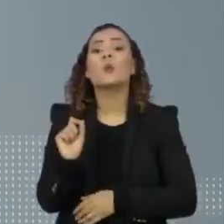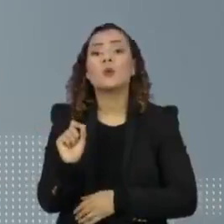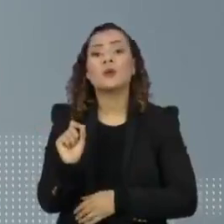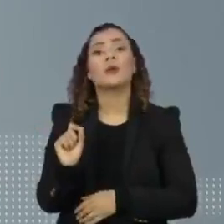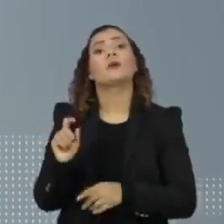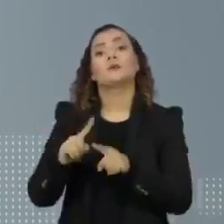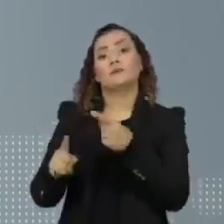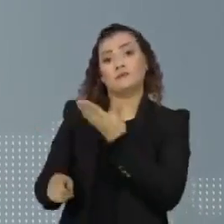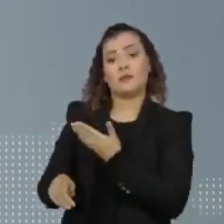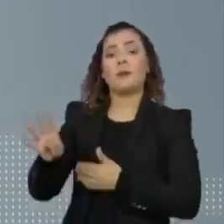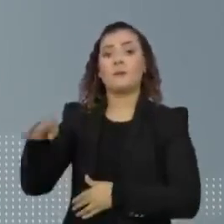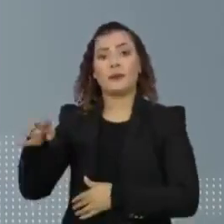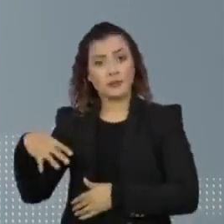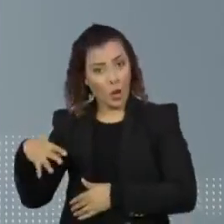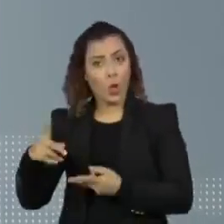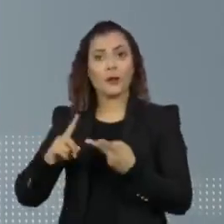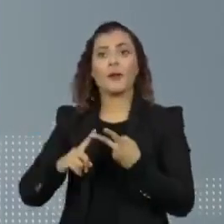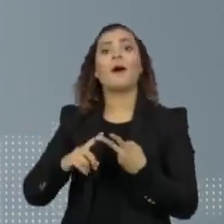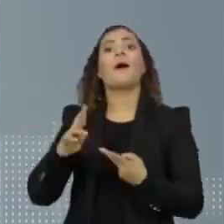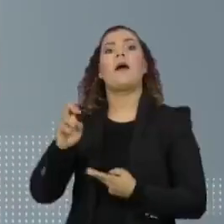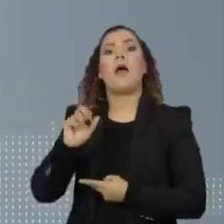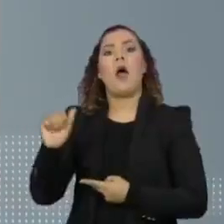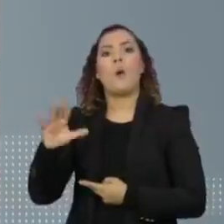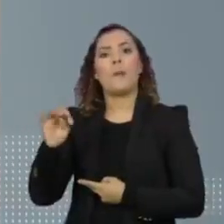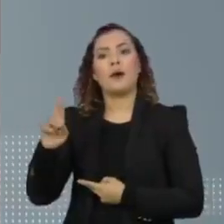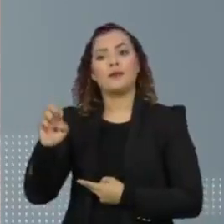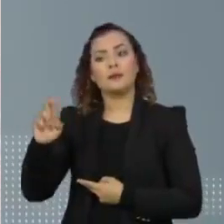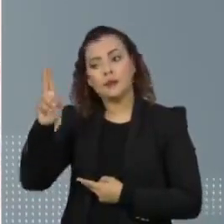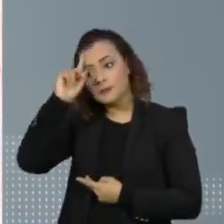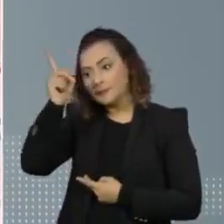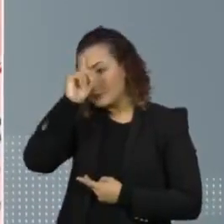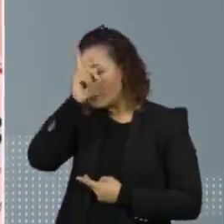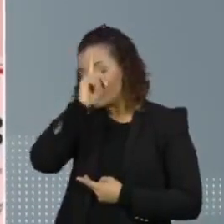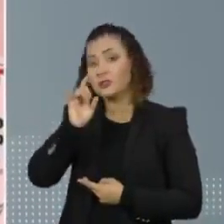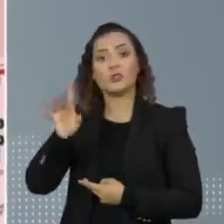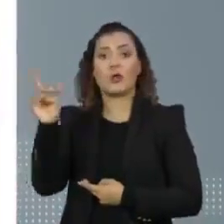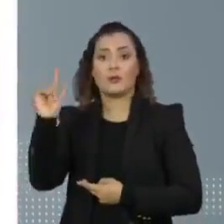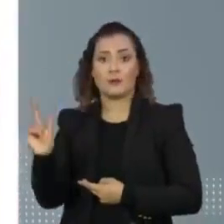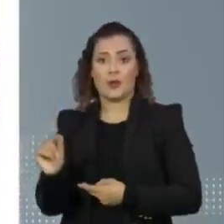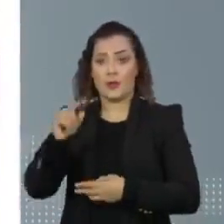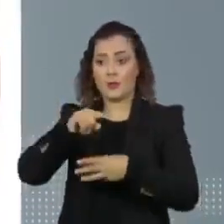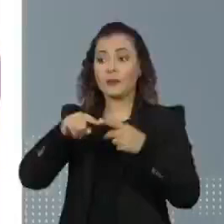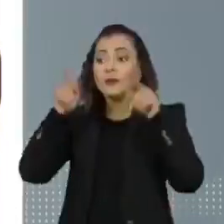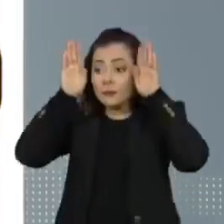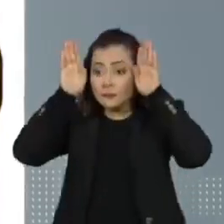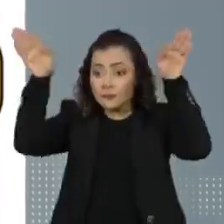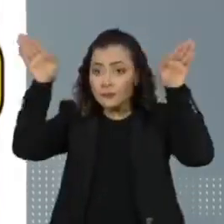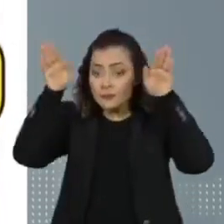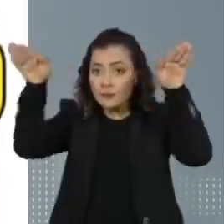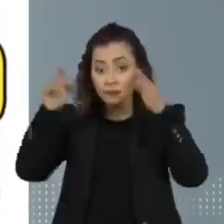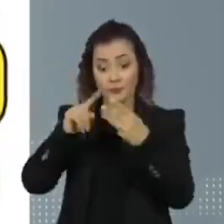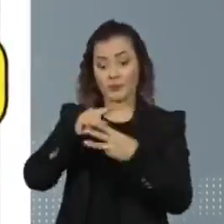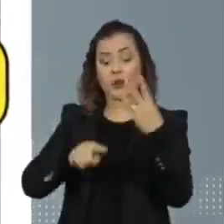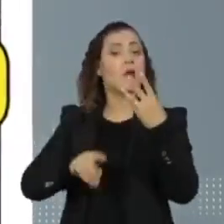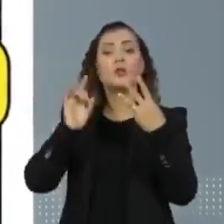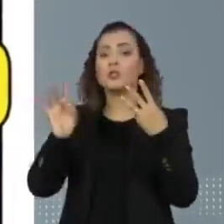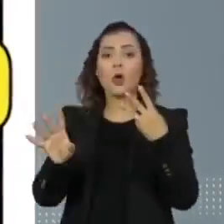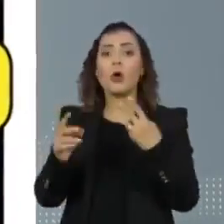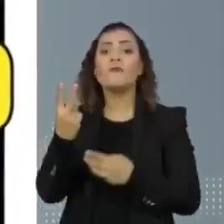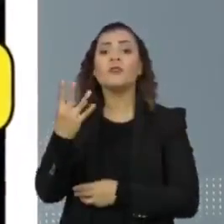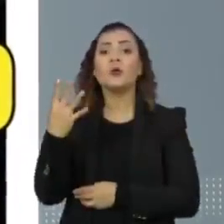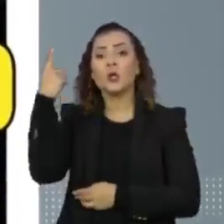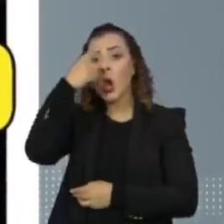apenas Real Madrid e Barcelona da Espanha e Juventus da Itália na prática a ideia durou pouco mais de